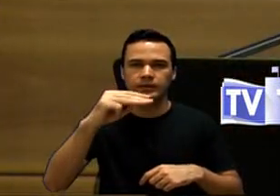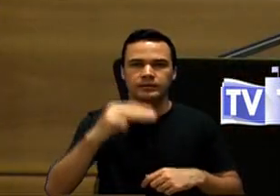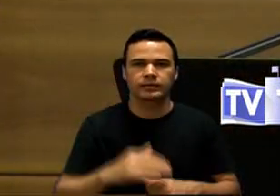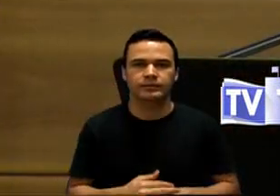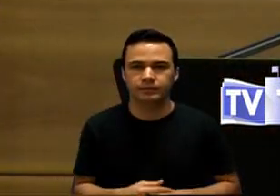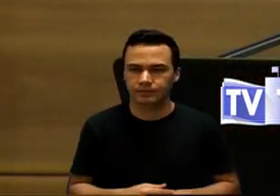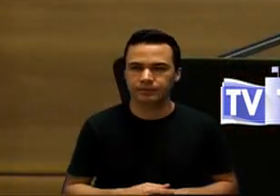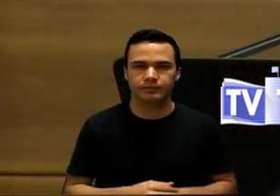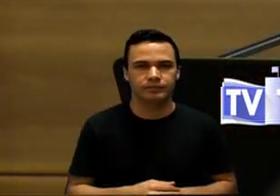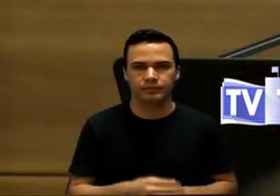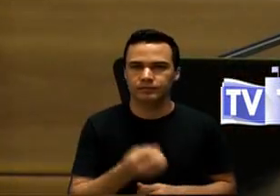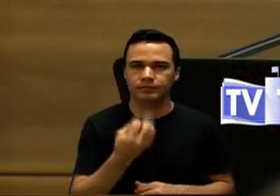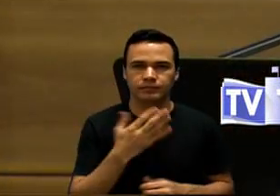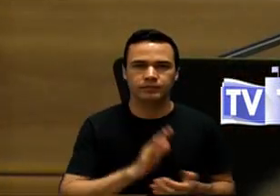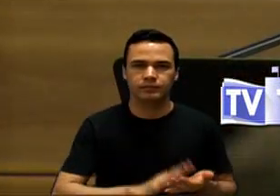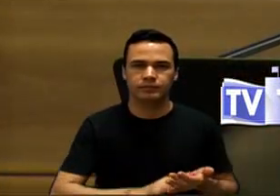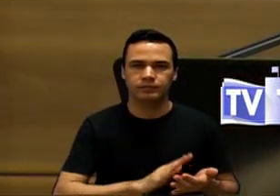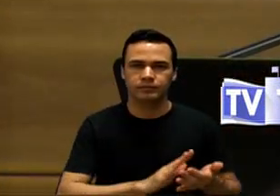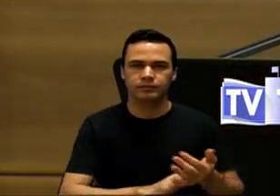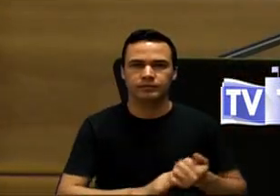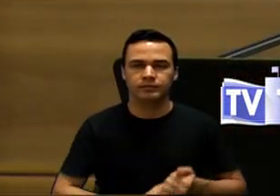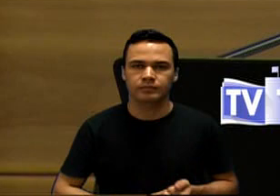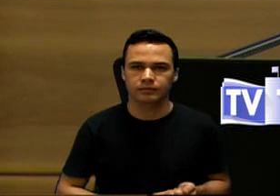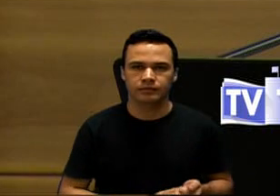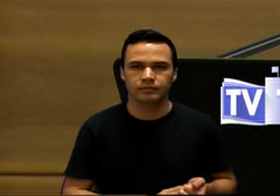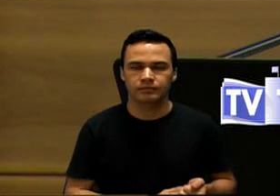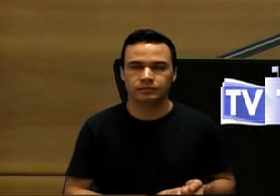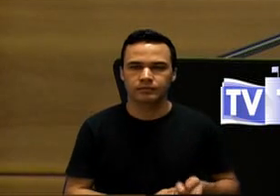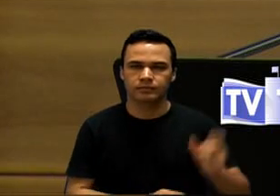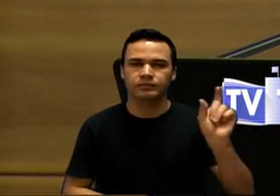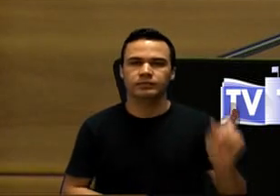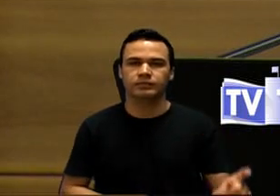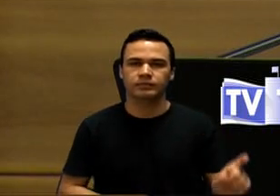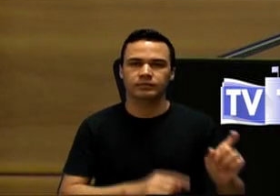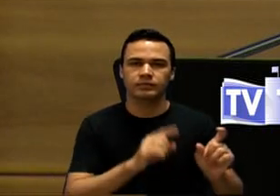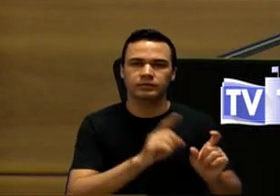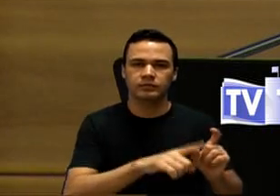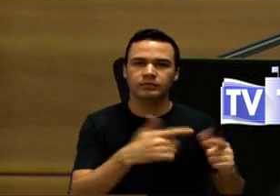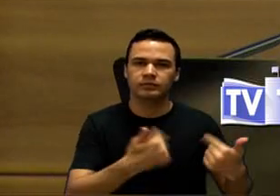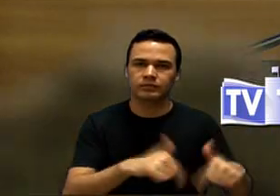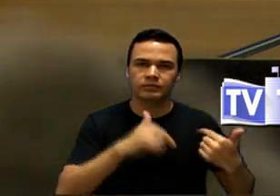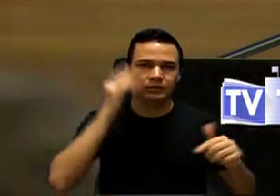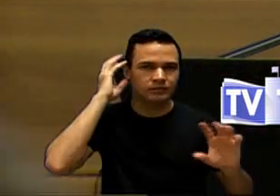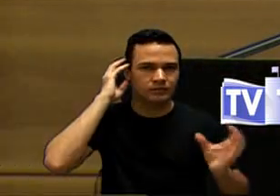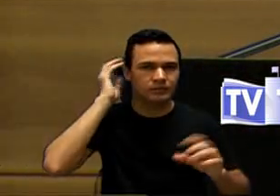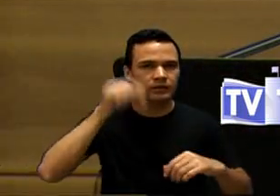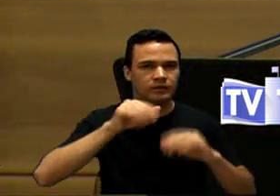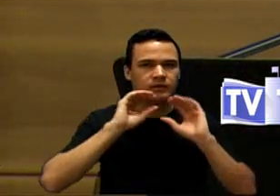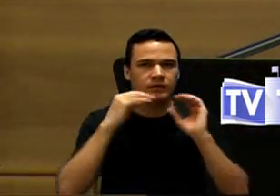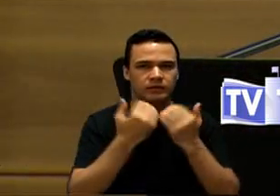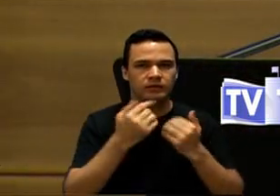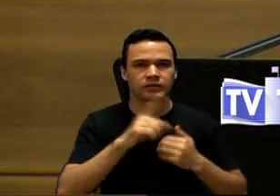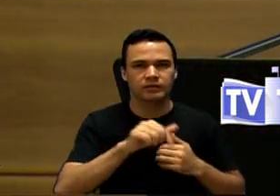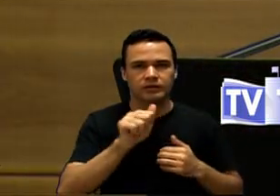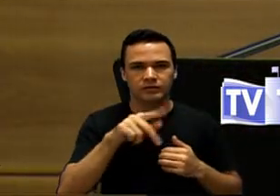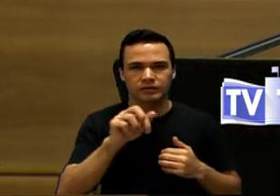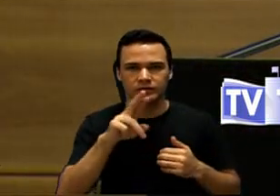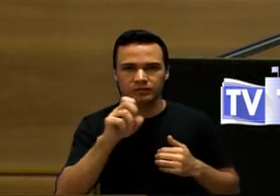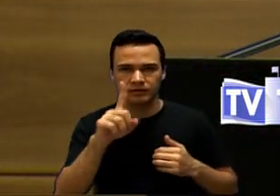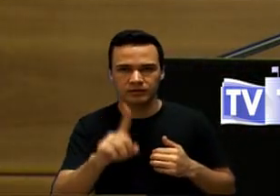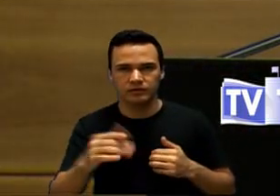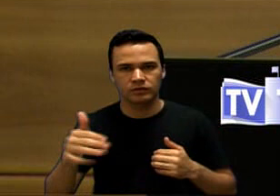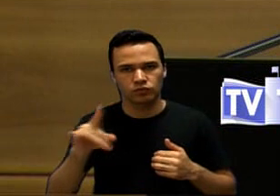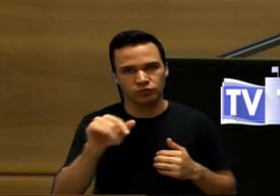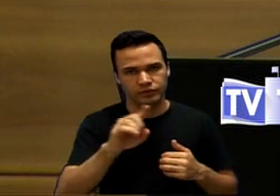Martinez. Requerimento verbal, voto de congratulações ao operador de áudio da TV Legislativa, André Luiz de